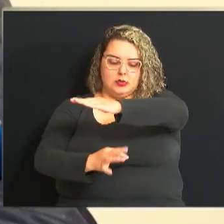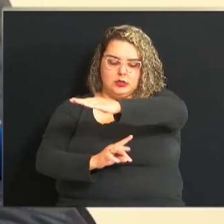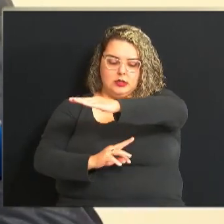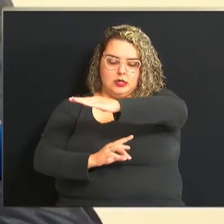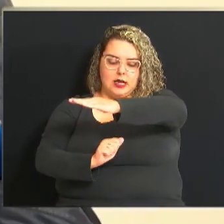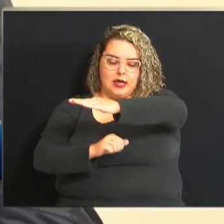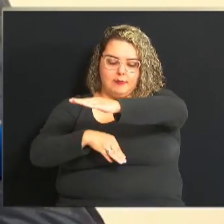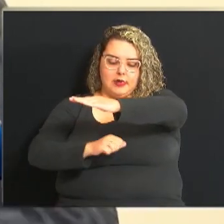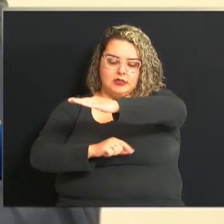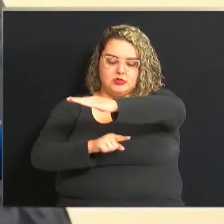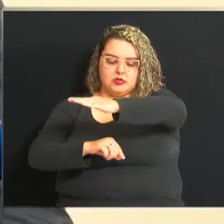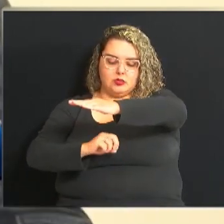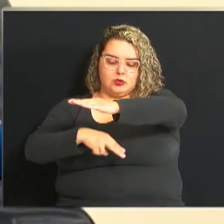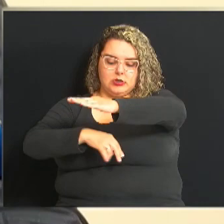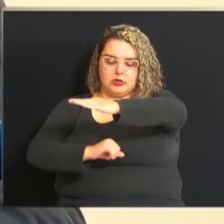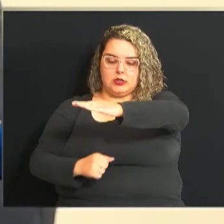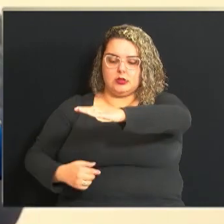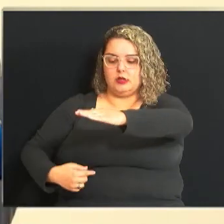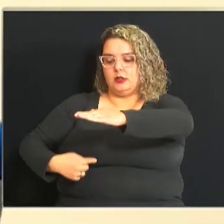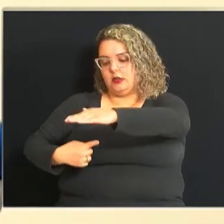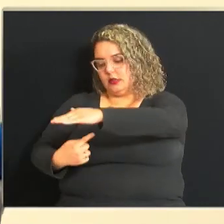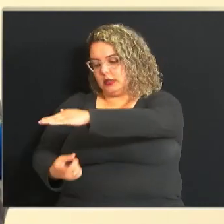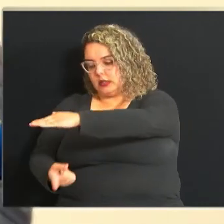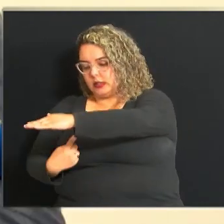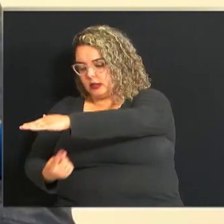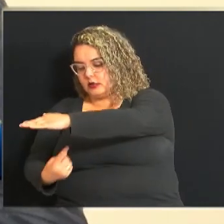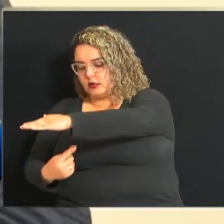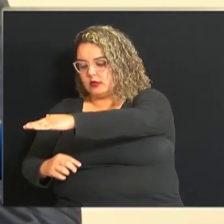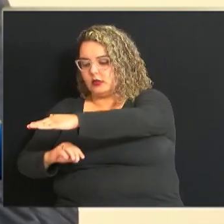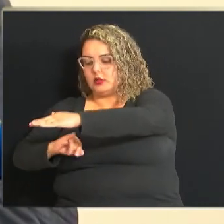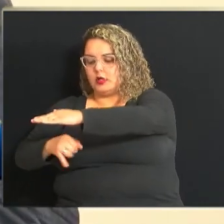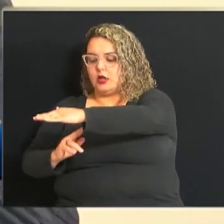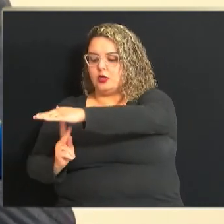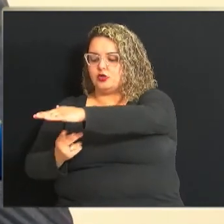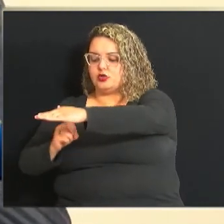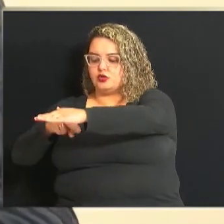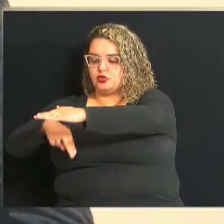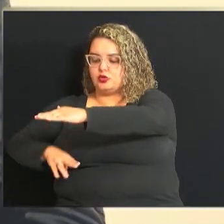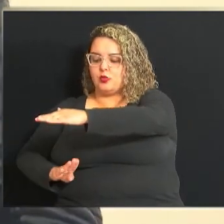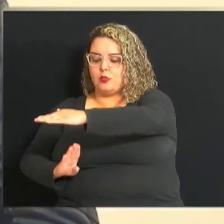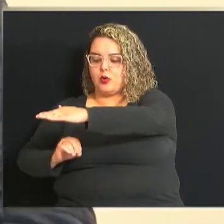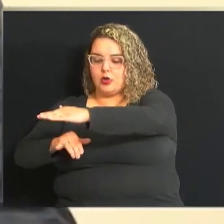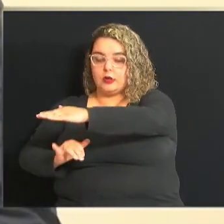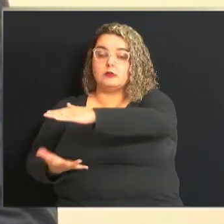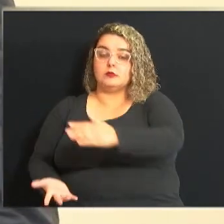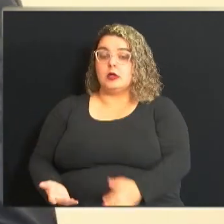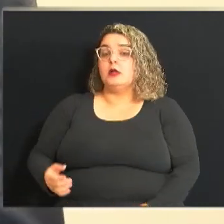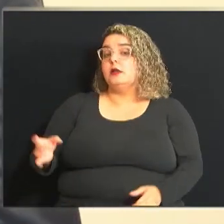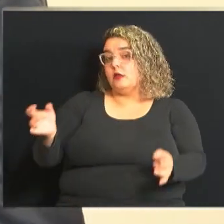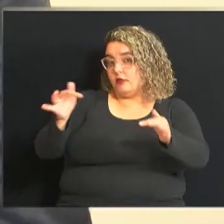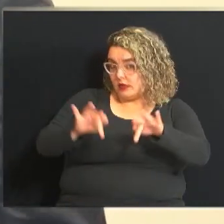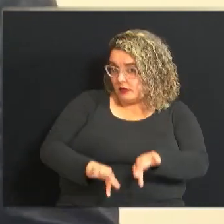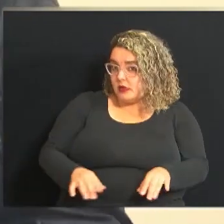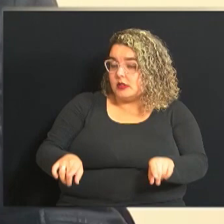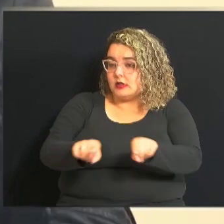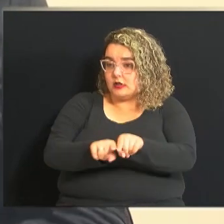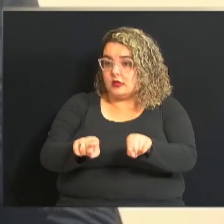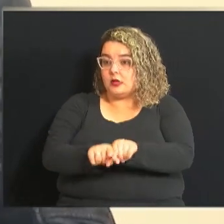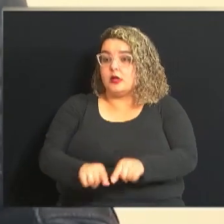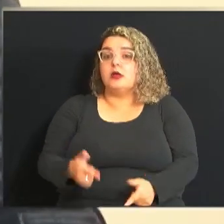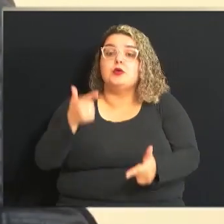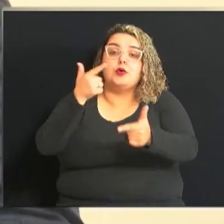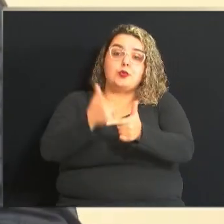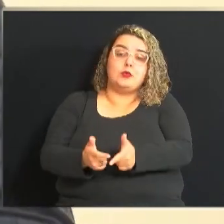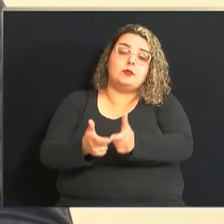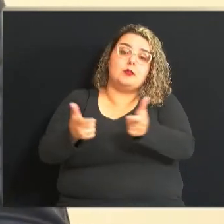outra em cima da rodovia dos Bandeirantes, na John Boy, deu início agora dia 1º, então esse lote também vai ser finalizado. E o grande problema é no